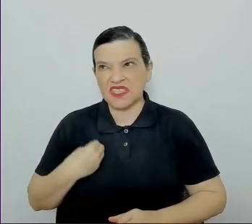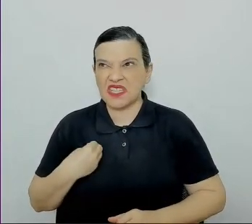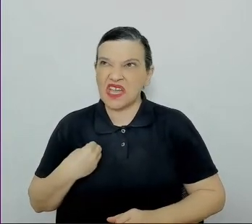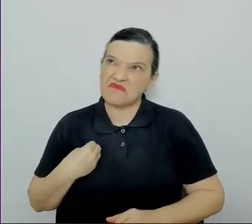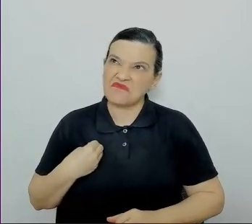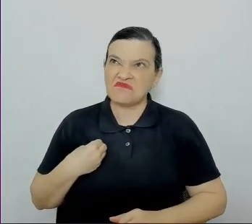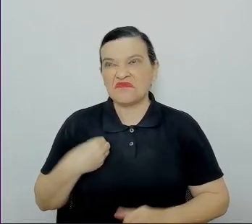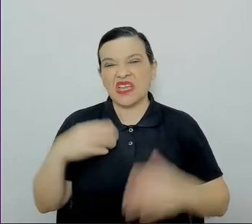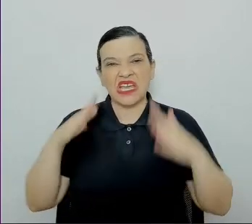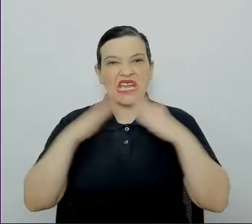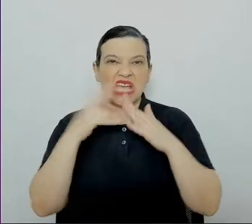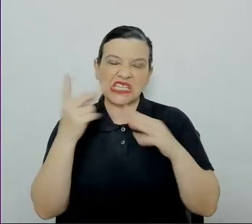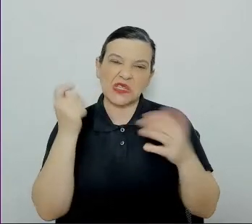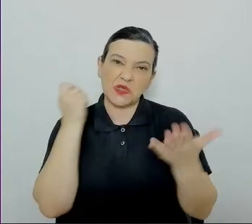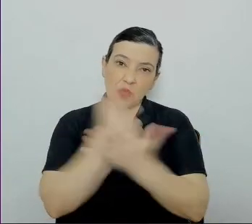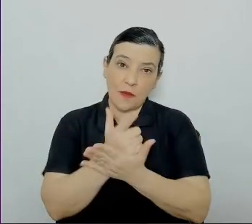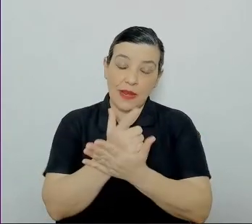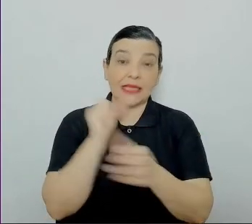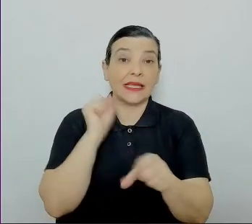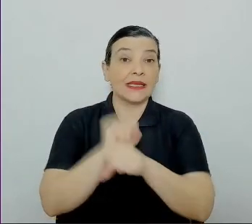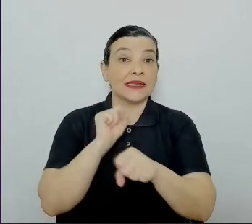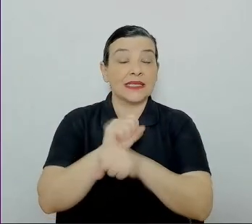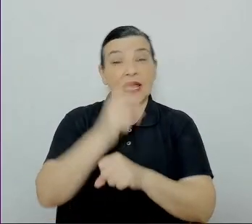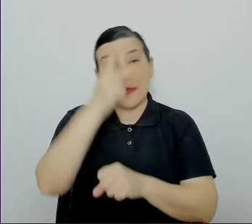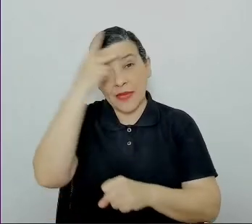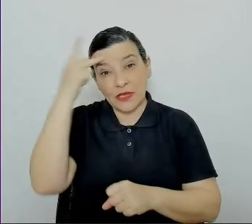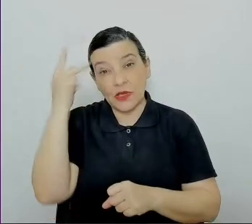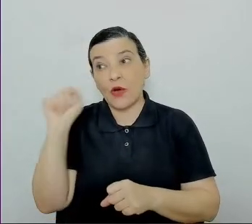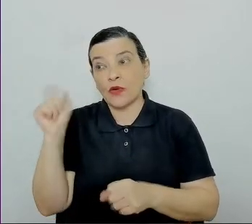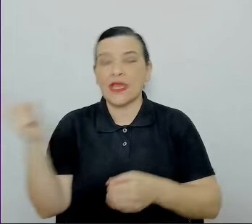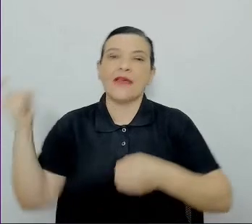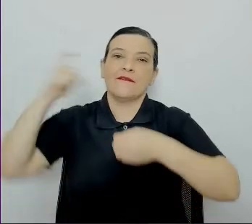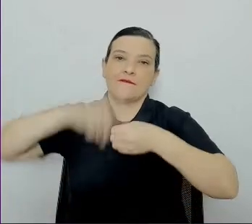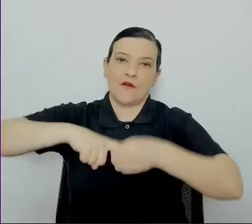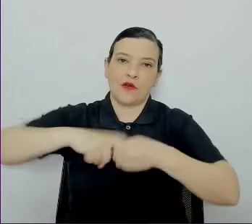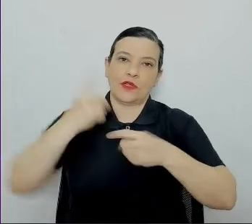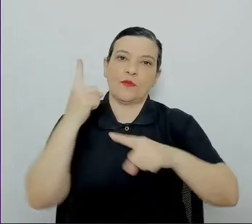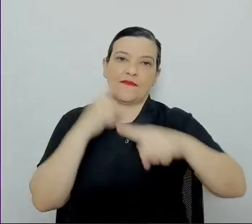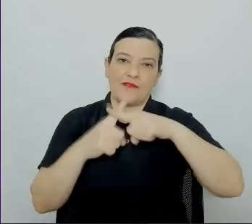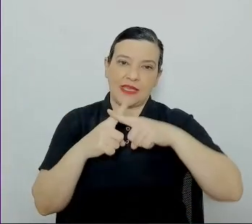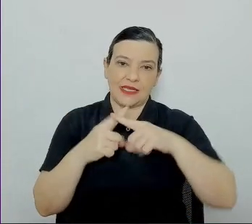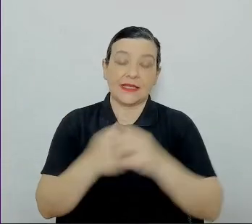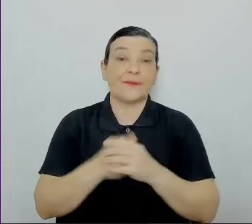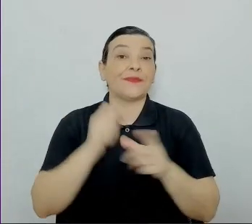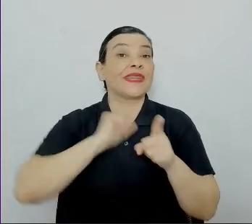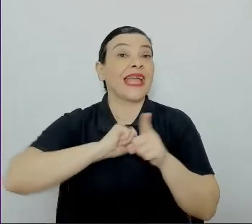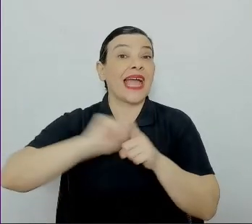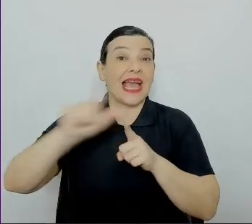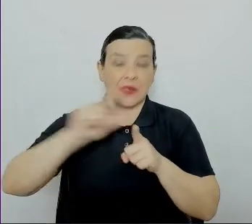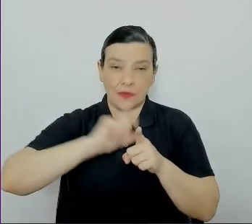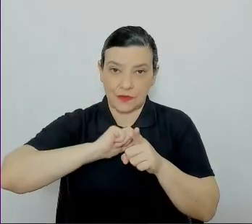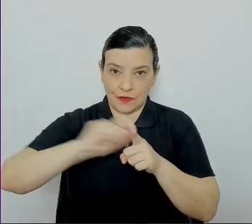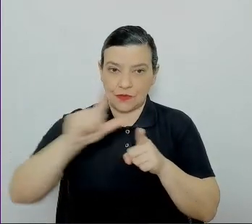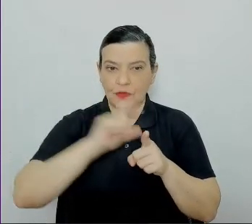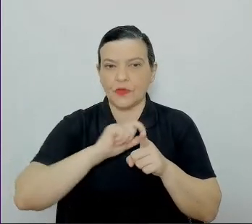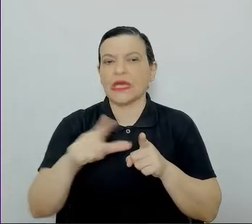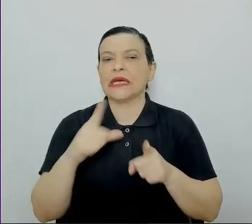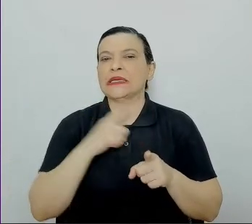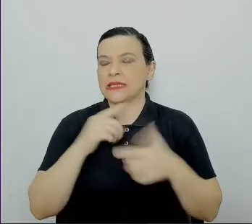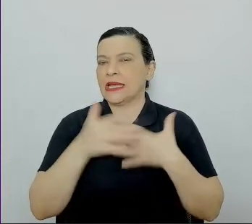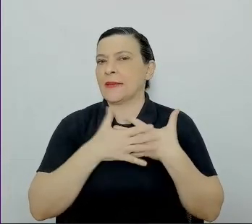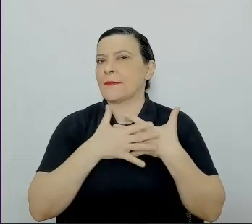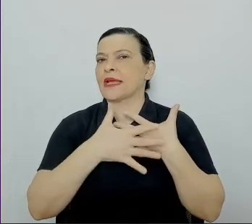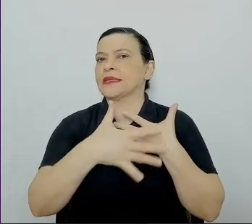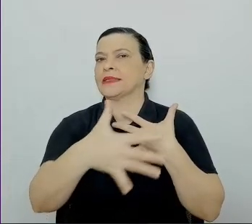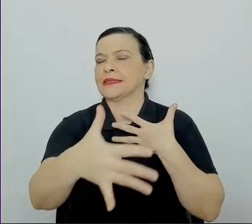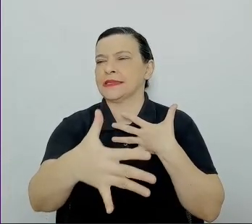esperava que a pessoa que comprava voltasse pelo menos uma vez. Já a retenção de quem aluga, a gente tinha uma perspectiva muito maior de retenção. A gente